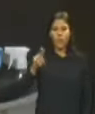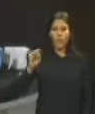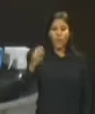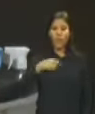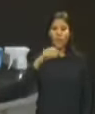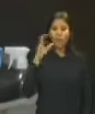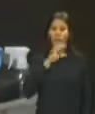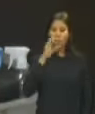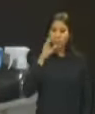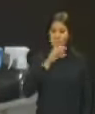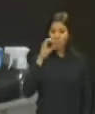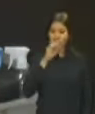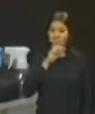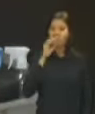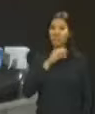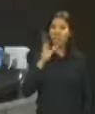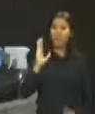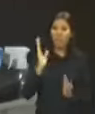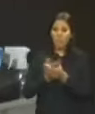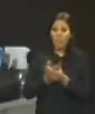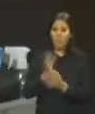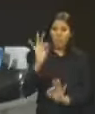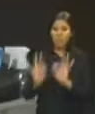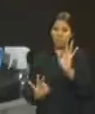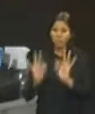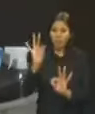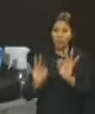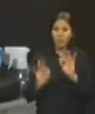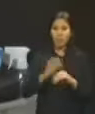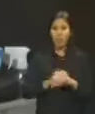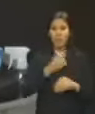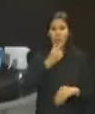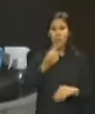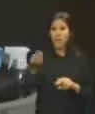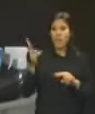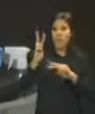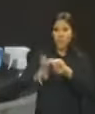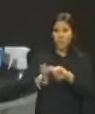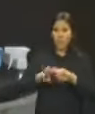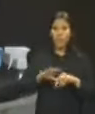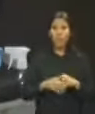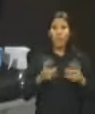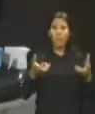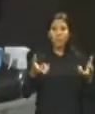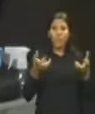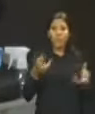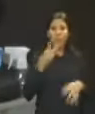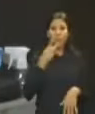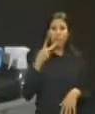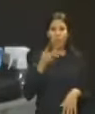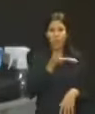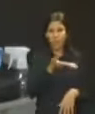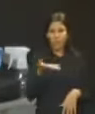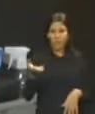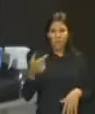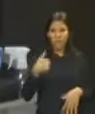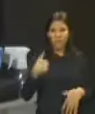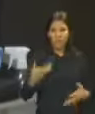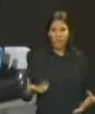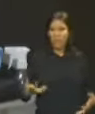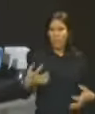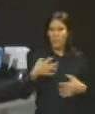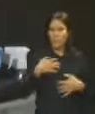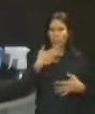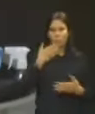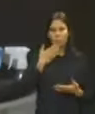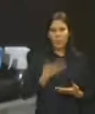apresentação da ação penal. O réu está preso. Eu quero dizer que eu fiquei absolutamente chocado